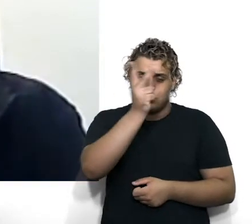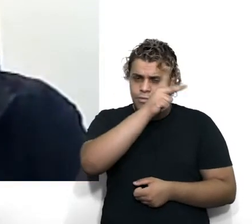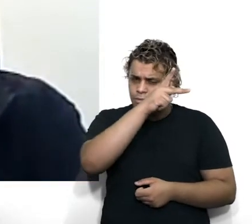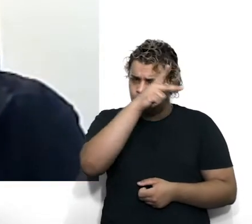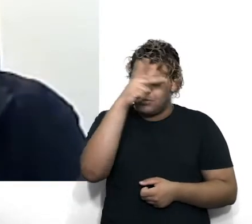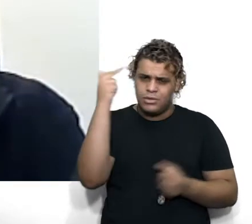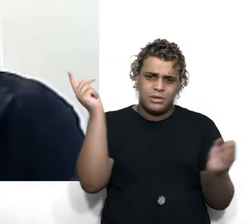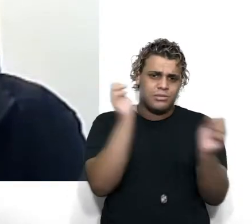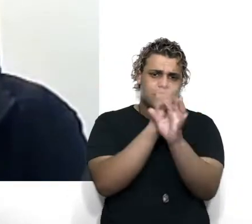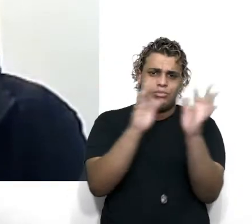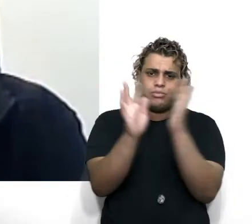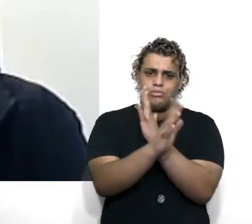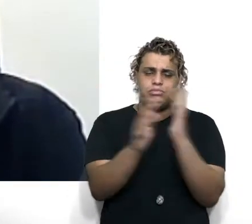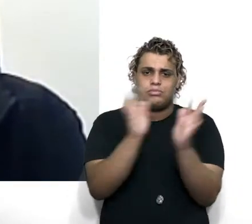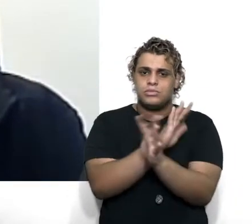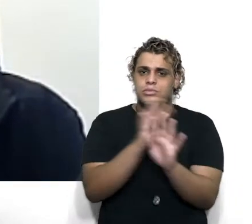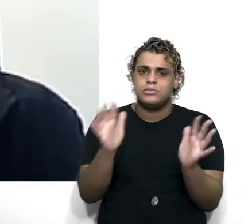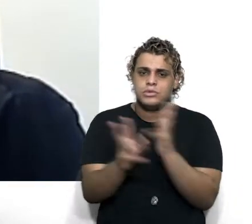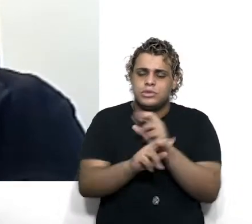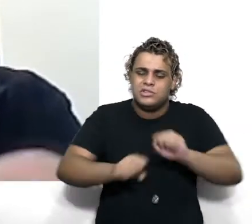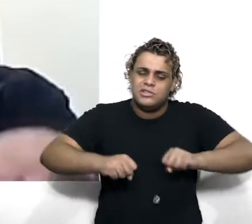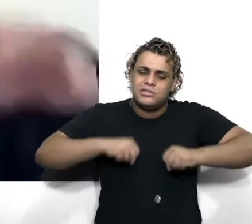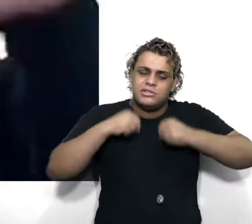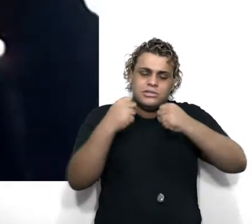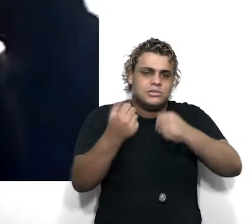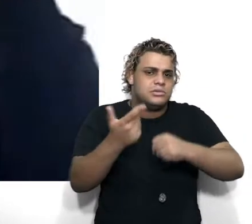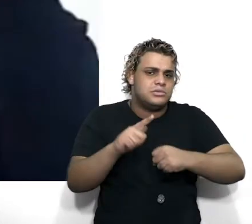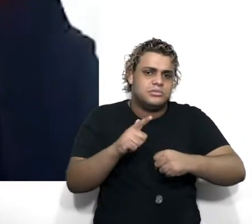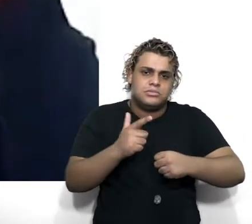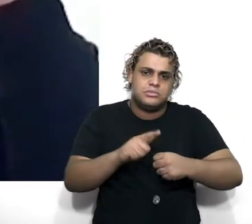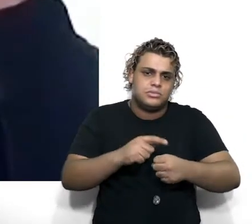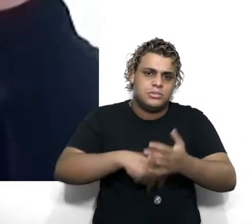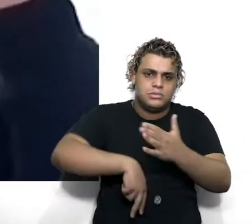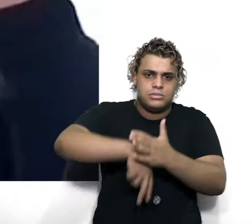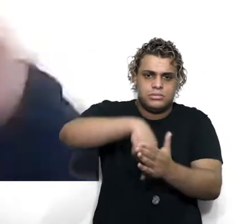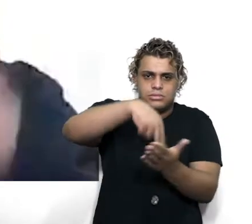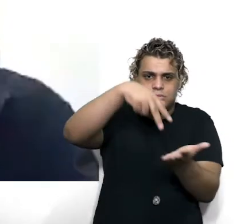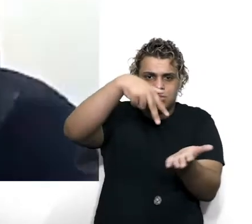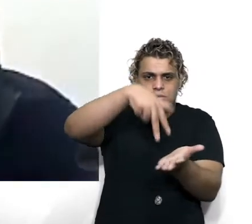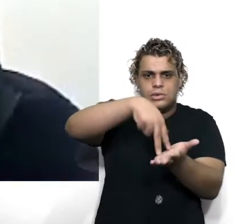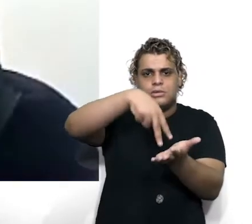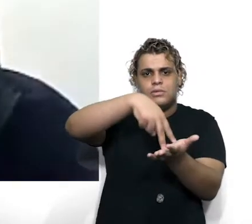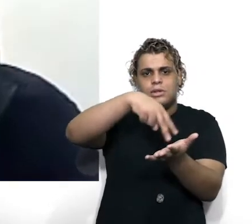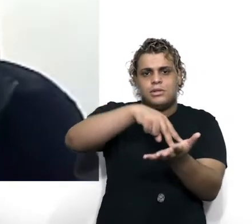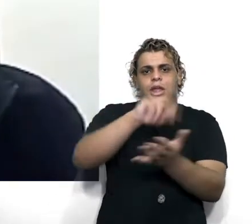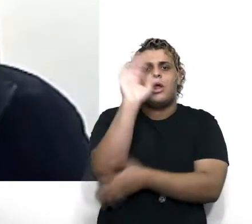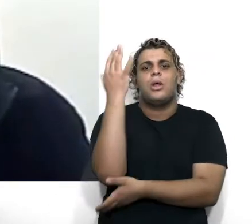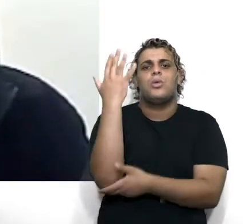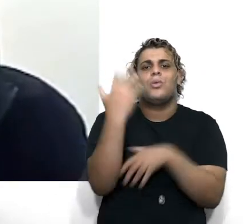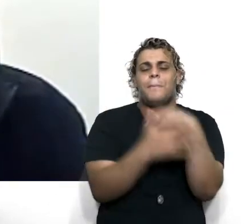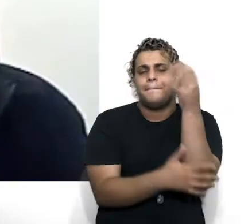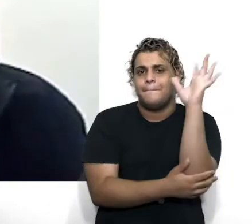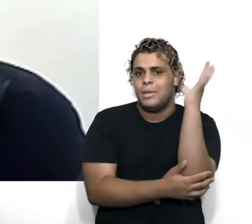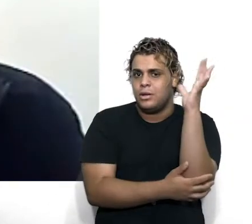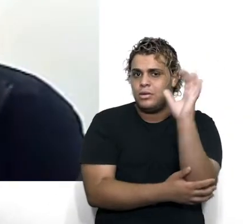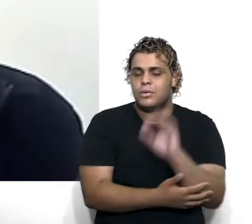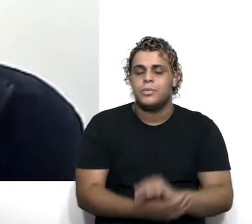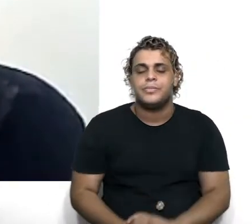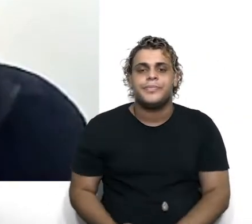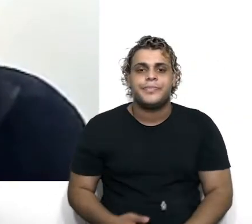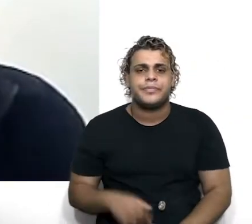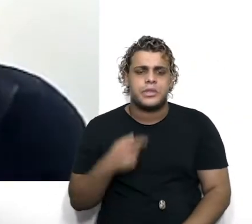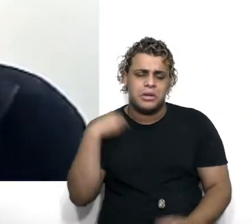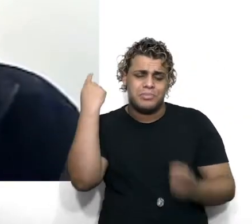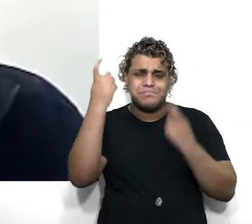pessoas que não estão com força suficiente para levantar o pé do pântano. E eu estou muito preocupado com